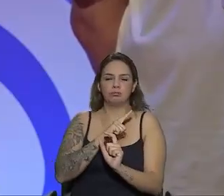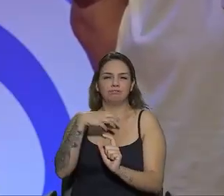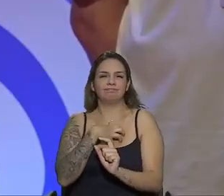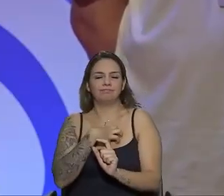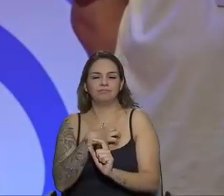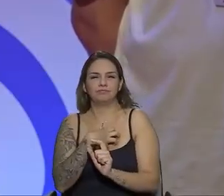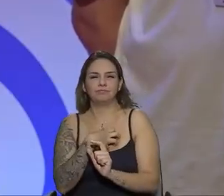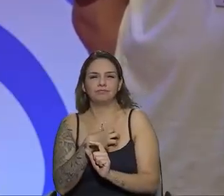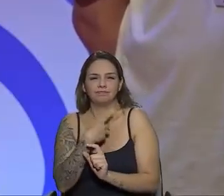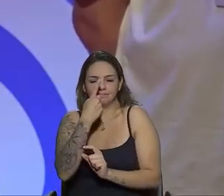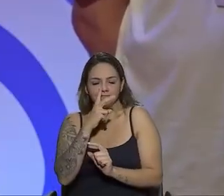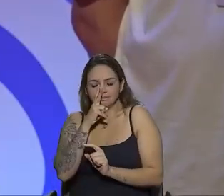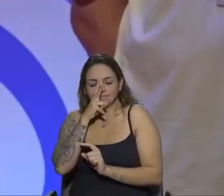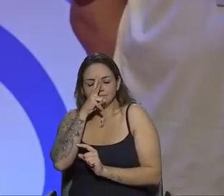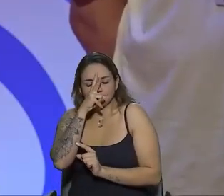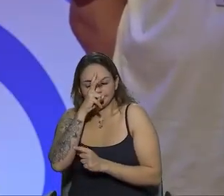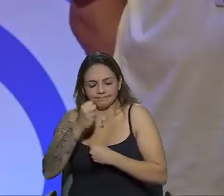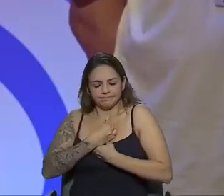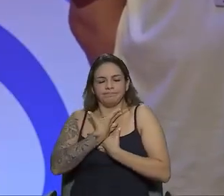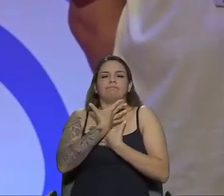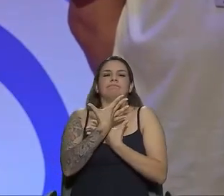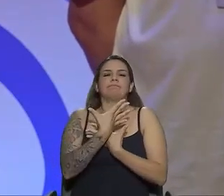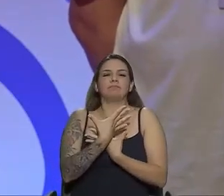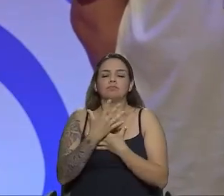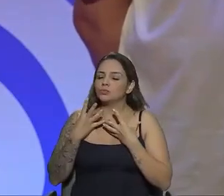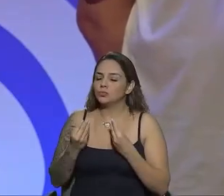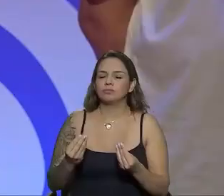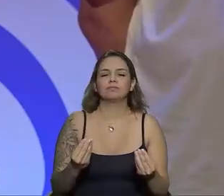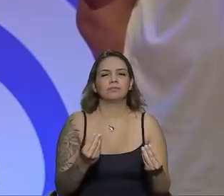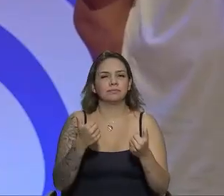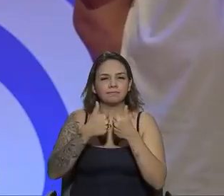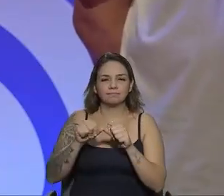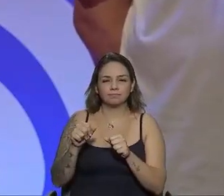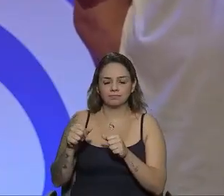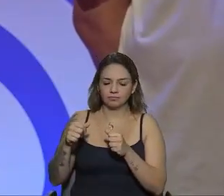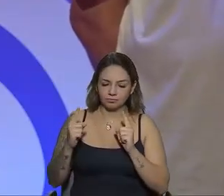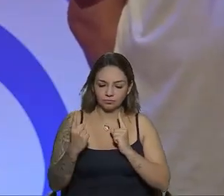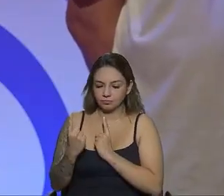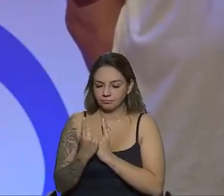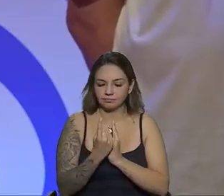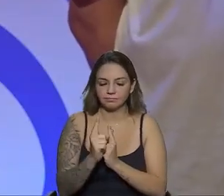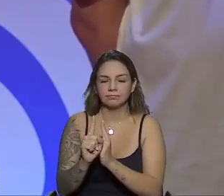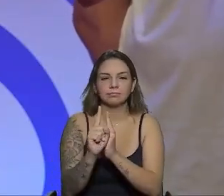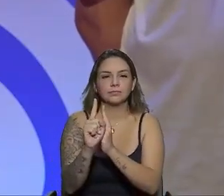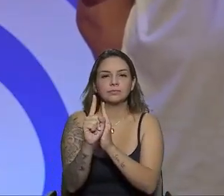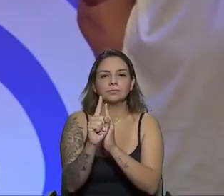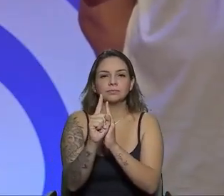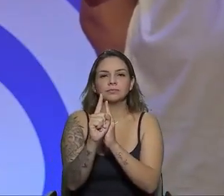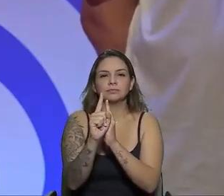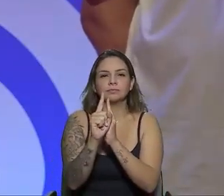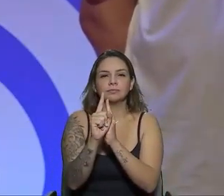tangibilidade, mas com uma força avassaladora. Muitos me estavam a seguir por ali.